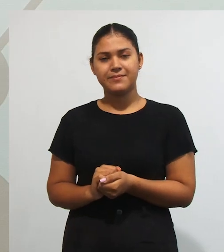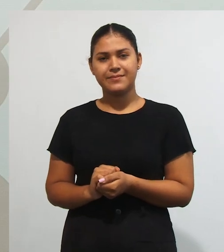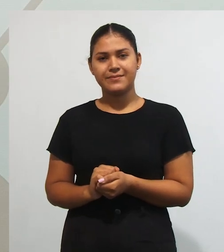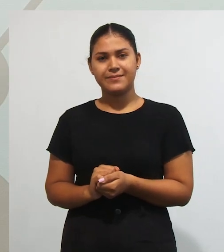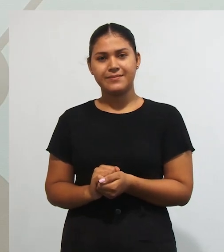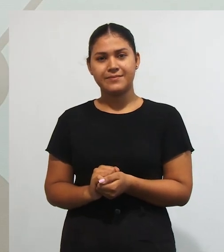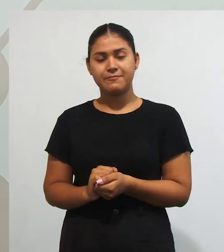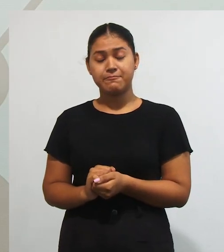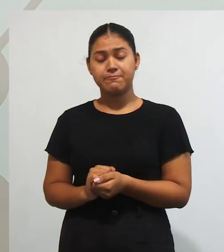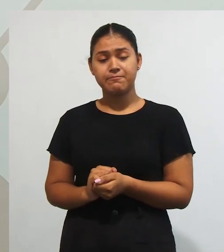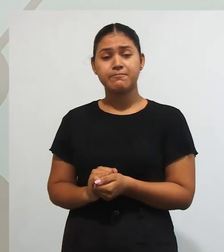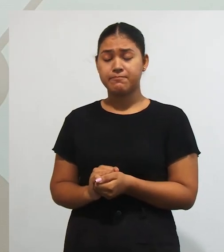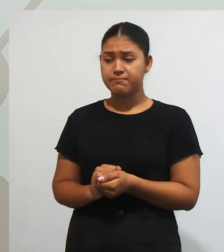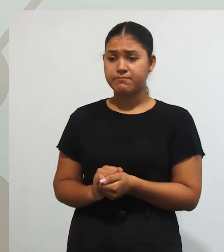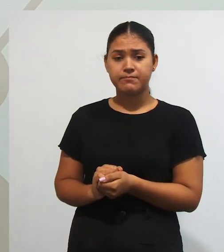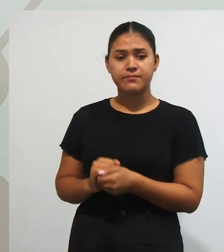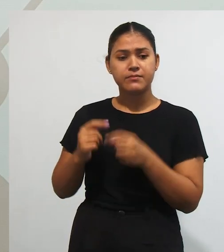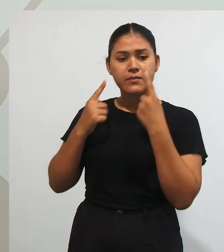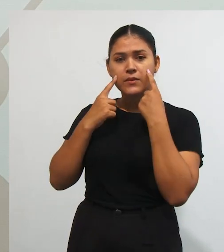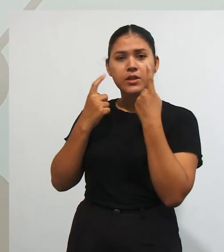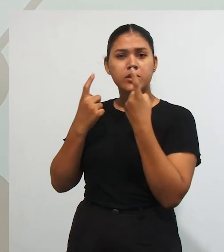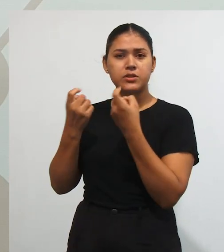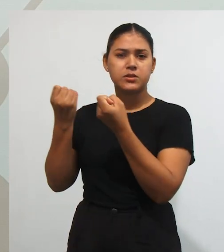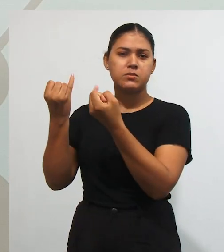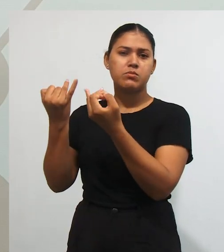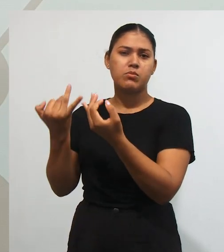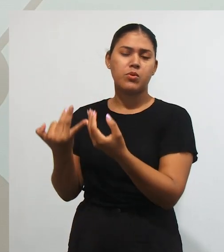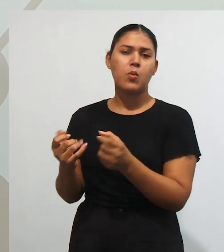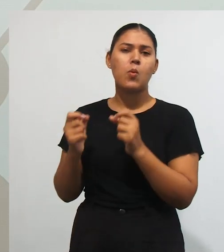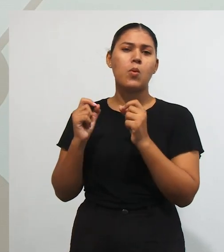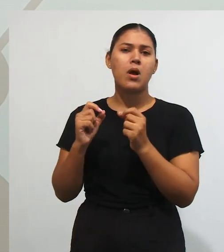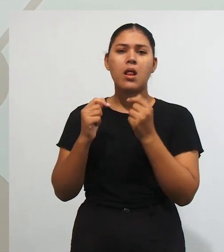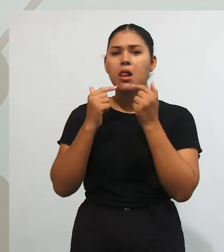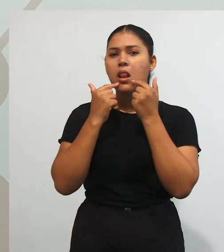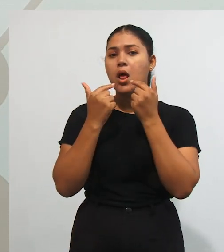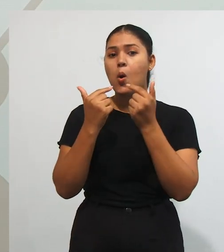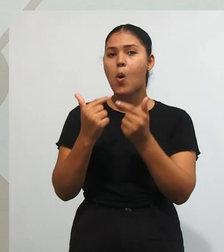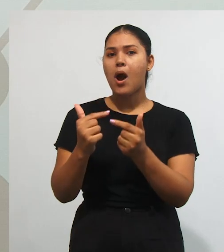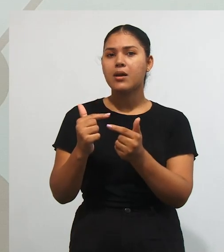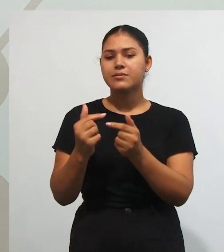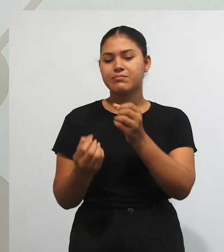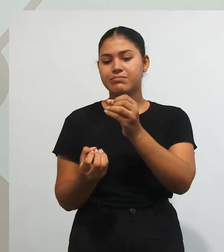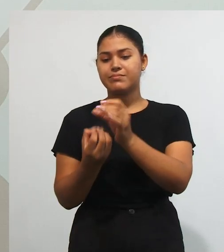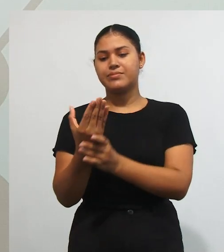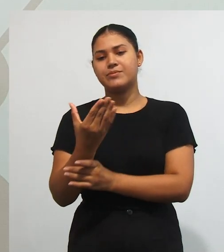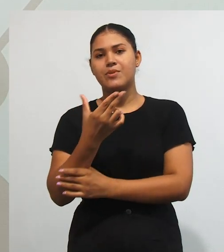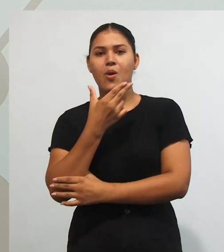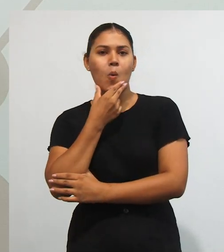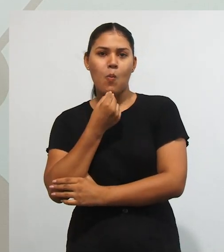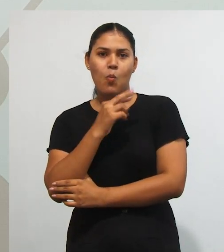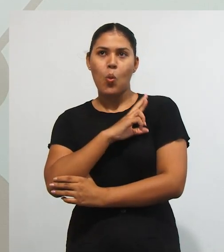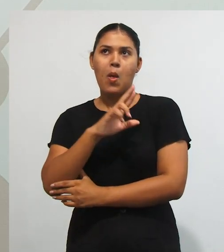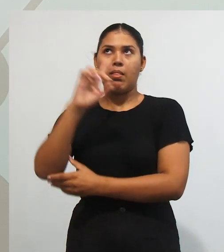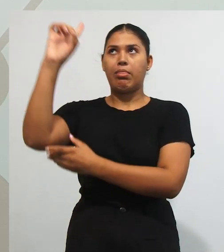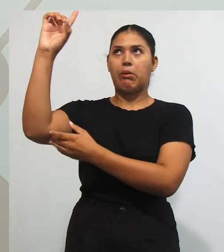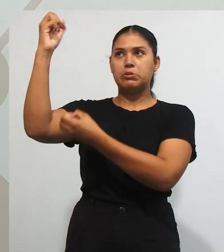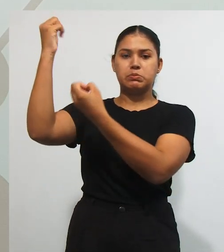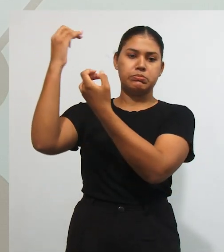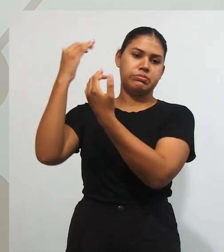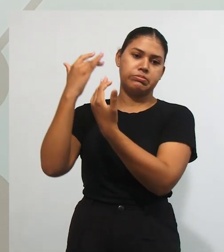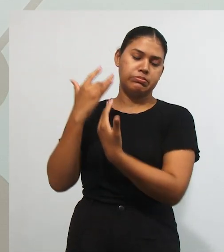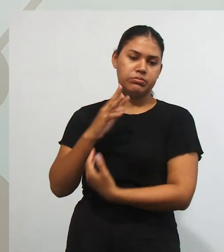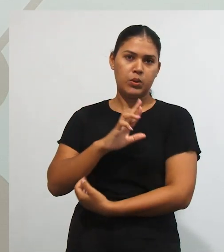assimilar, Andréia, que a linguagem foi criada pelo homem, né? Não é um dom divino, não